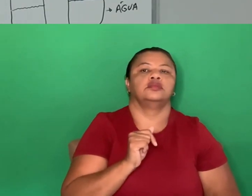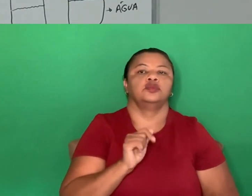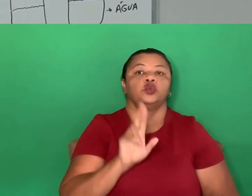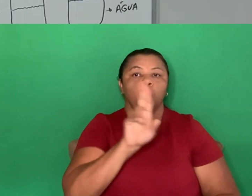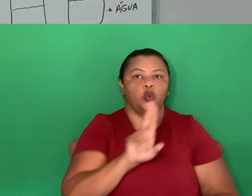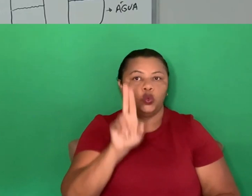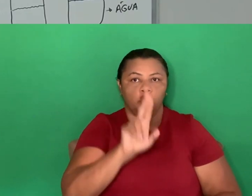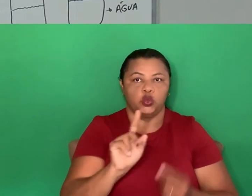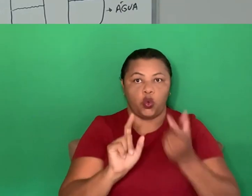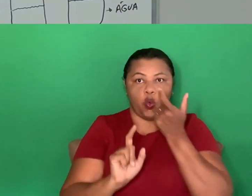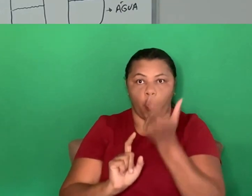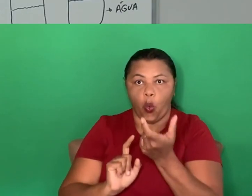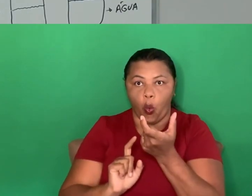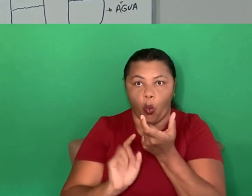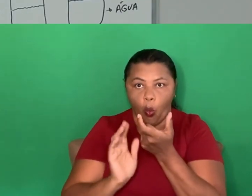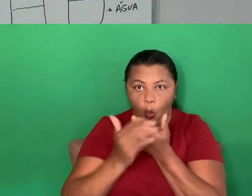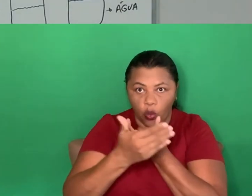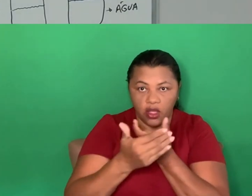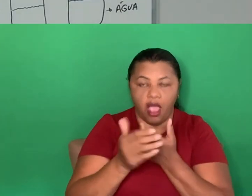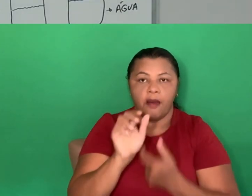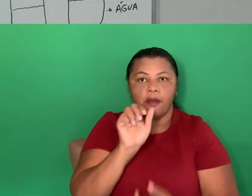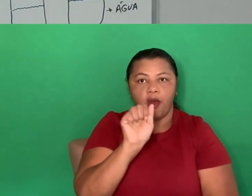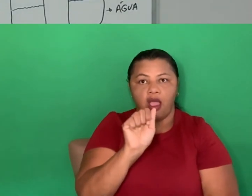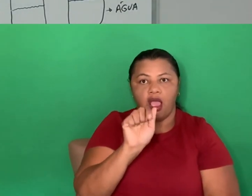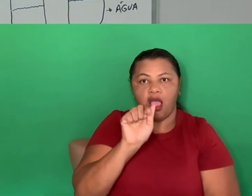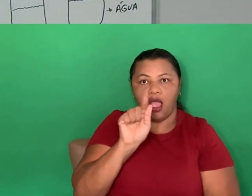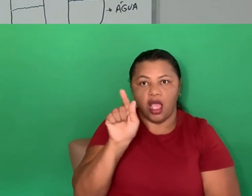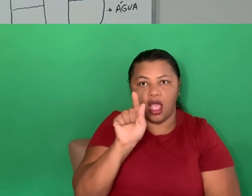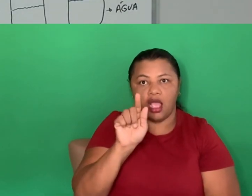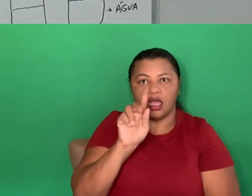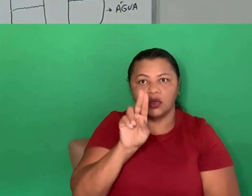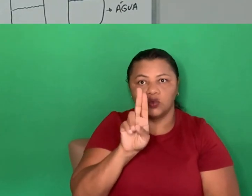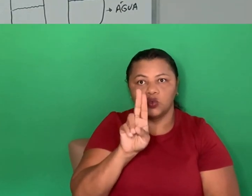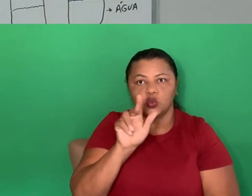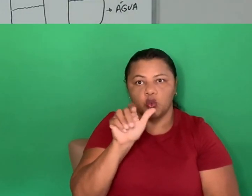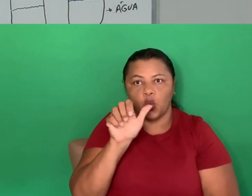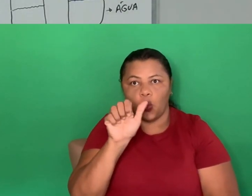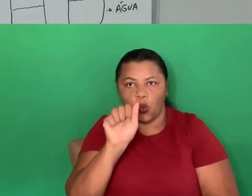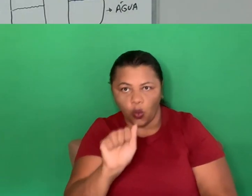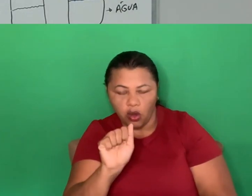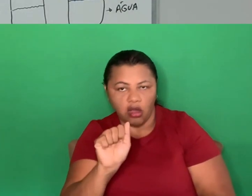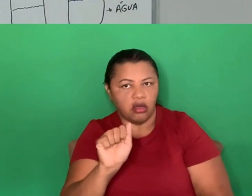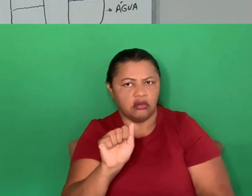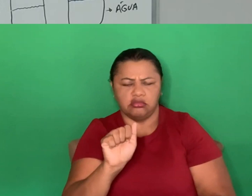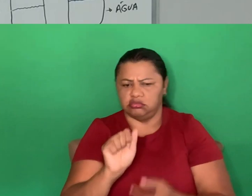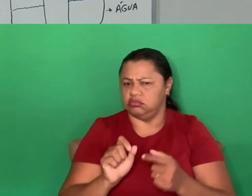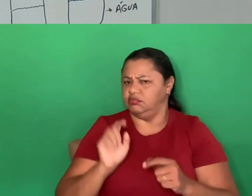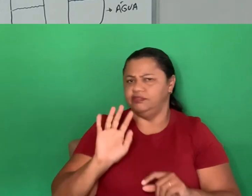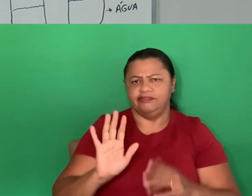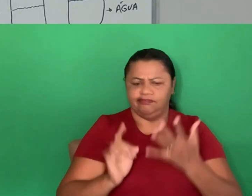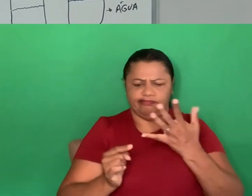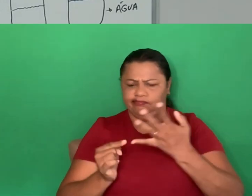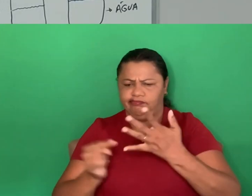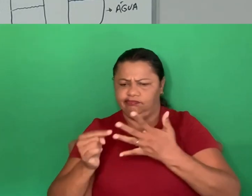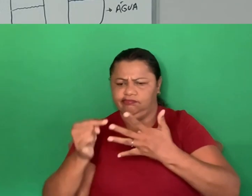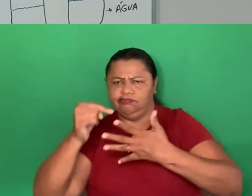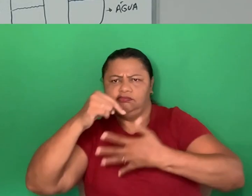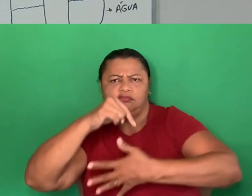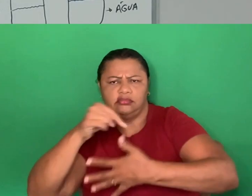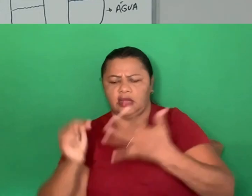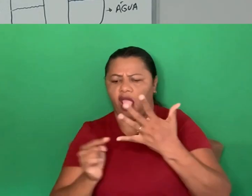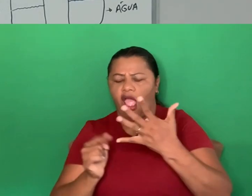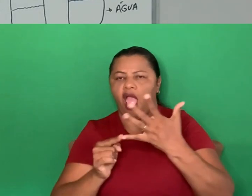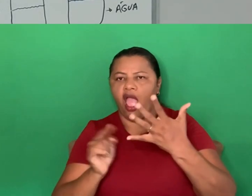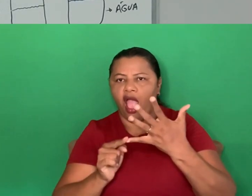eu uso o termo água, sem nenhum adjetivo aqui do lado, veja que eu não estou falando água mineral, água potável, água